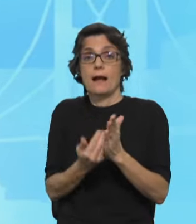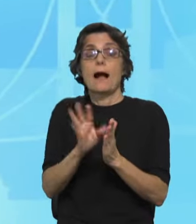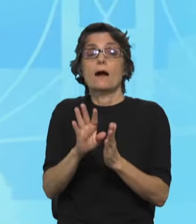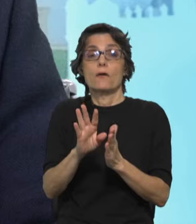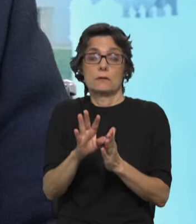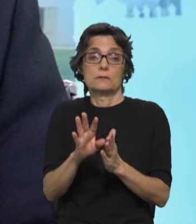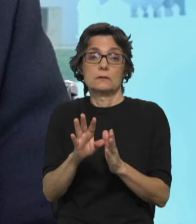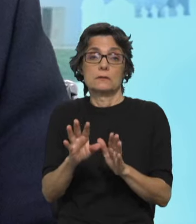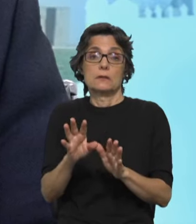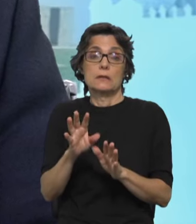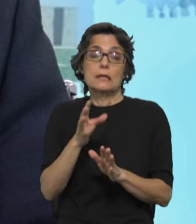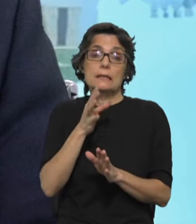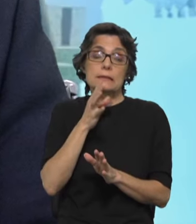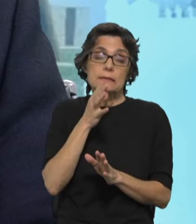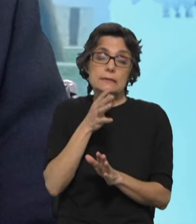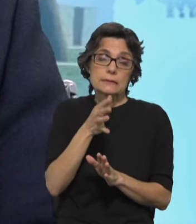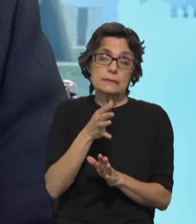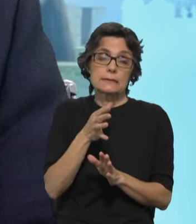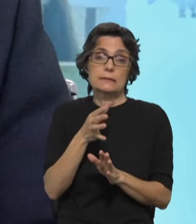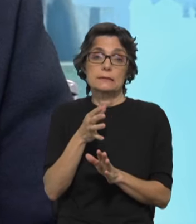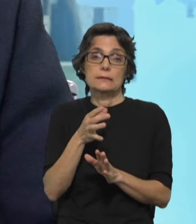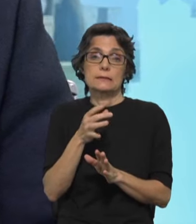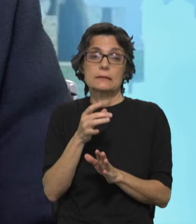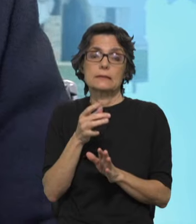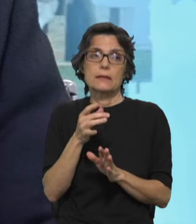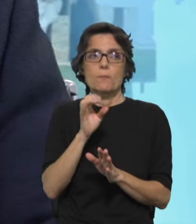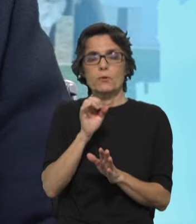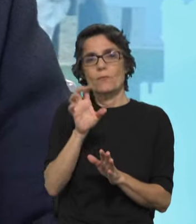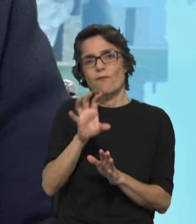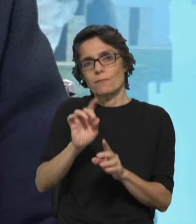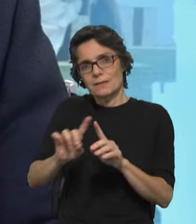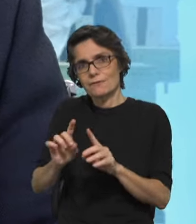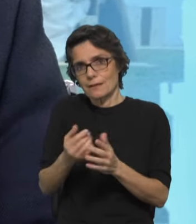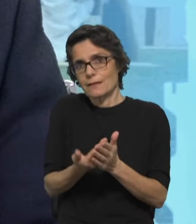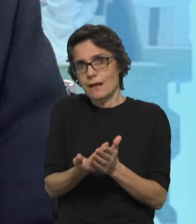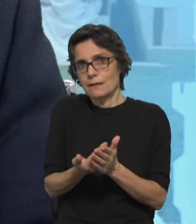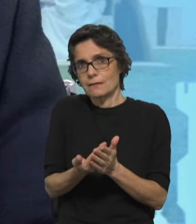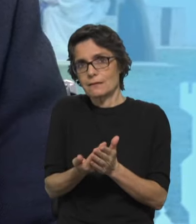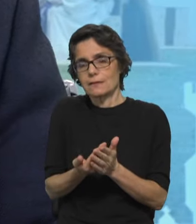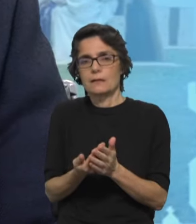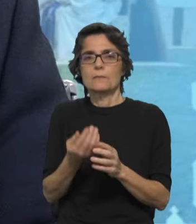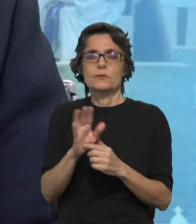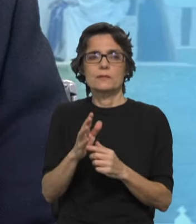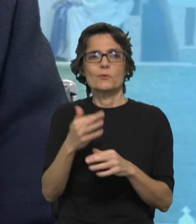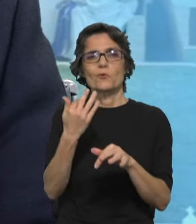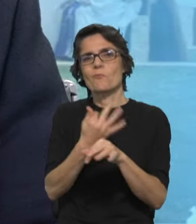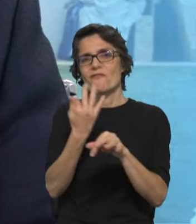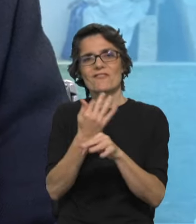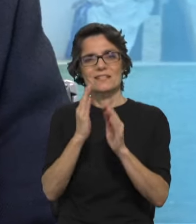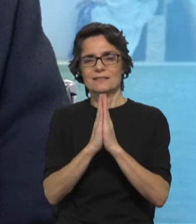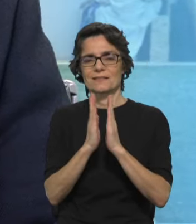roupagens que lhe colocamos podem ser de uma maneira ou de outra. E uma bela celebração da